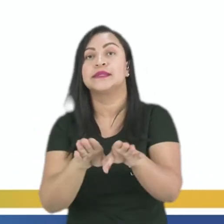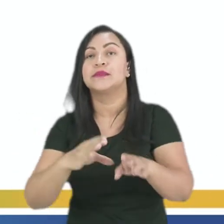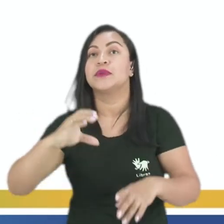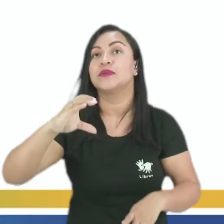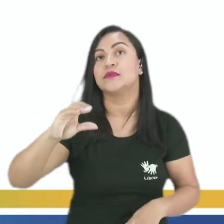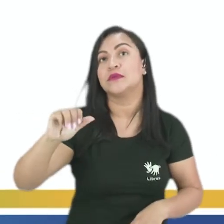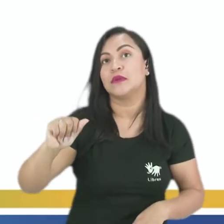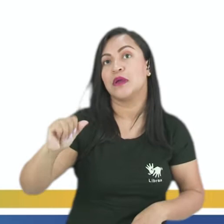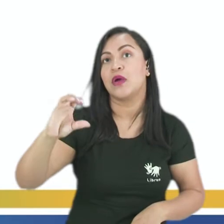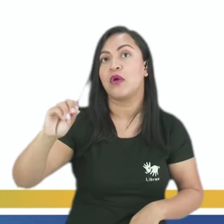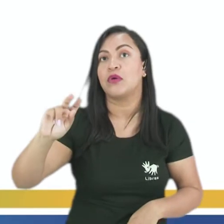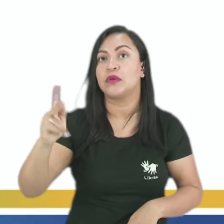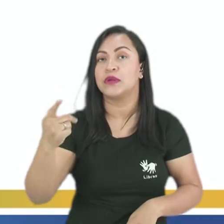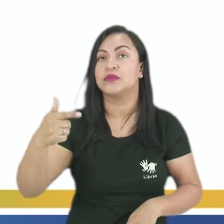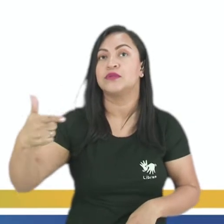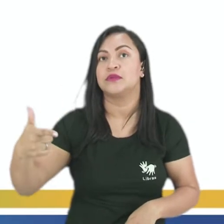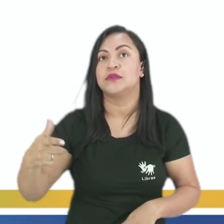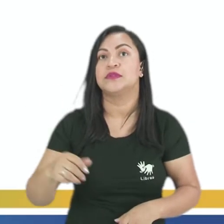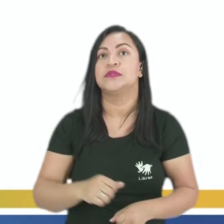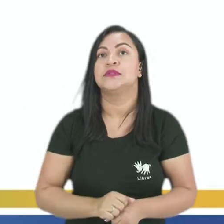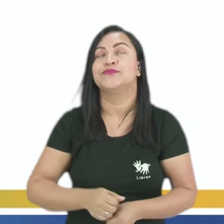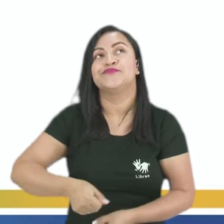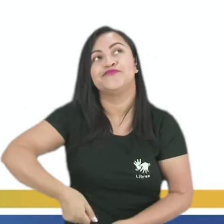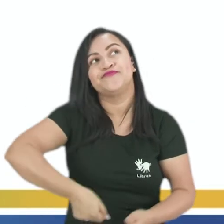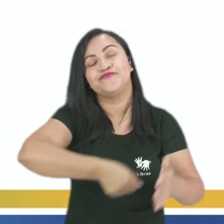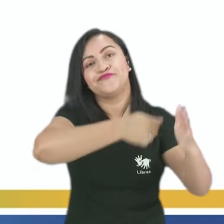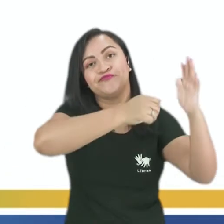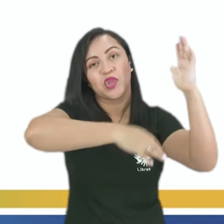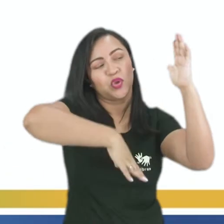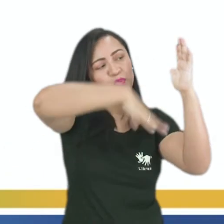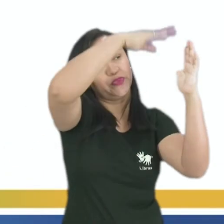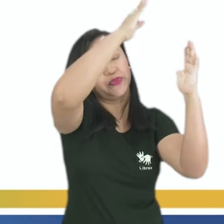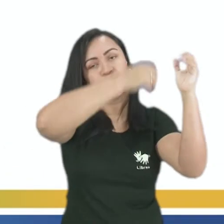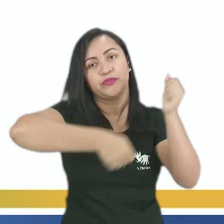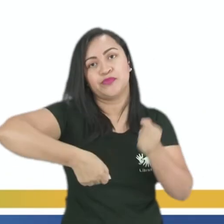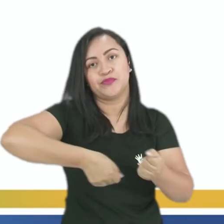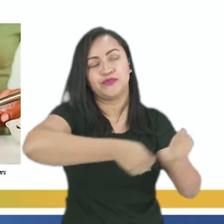na construção civil para pintura de muros, de paredes, enfim.